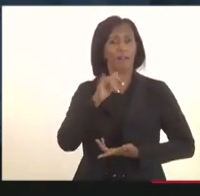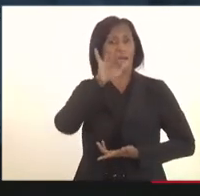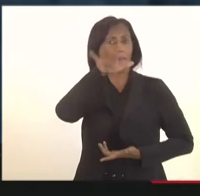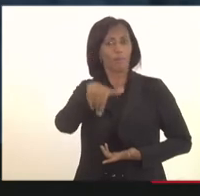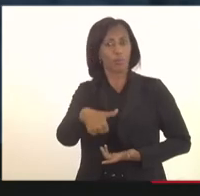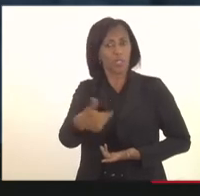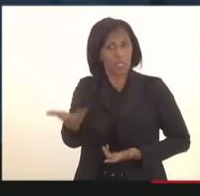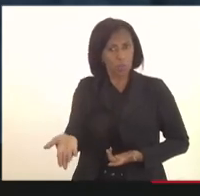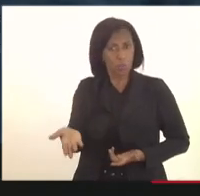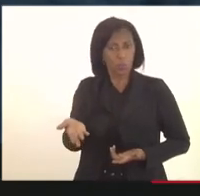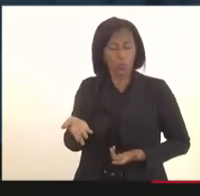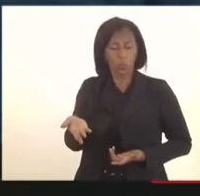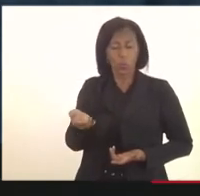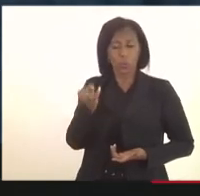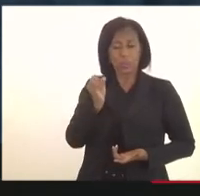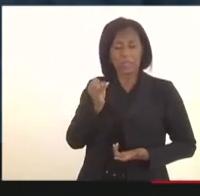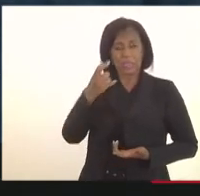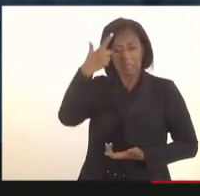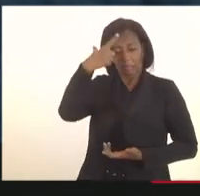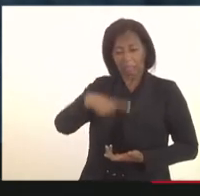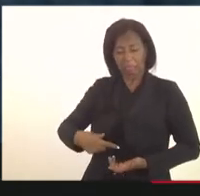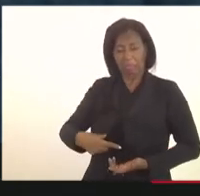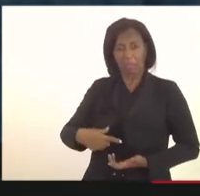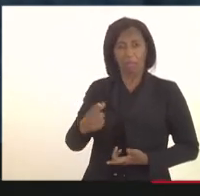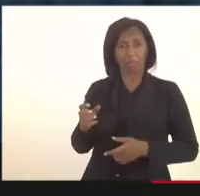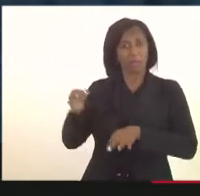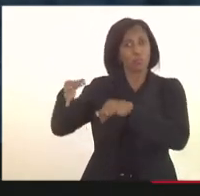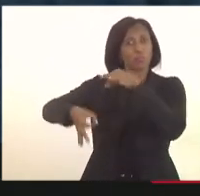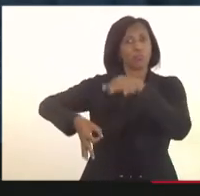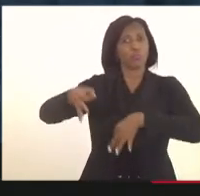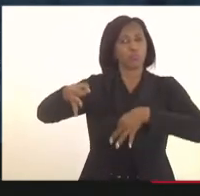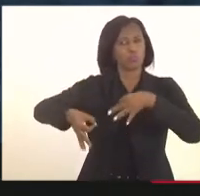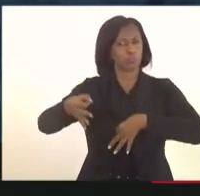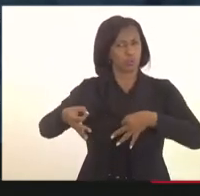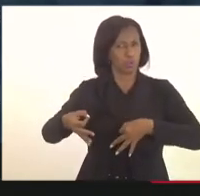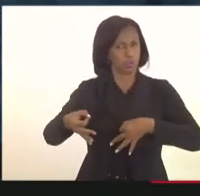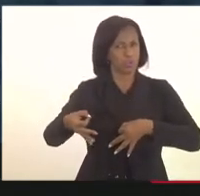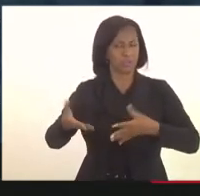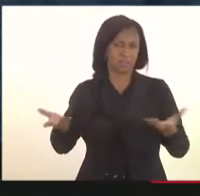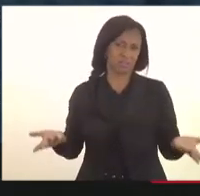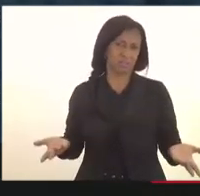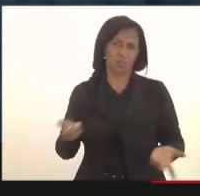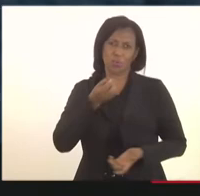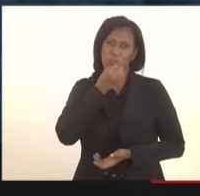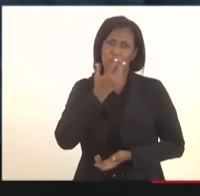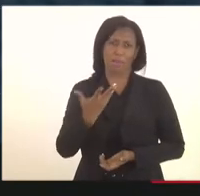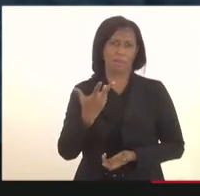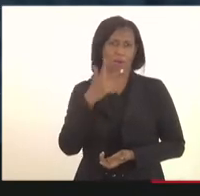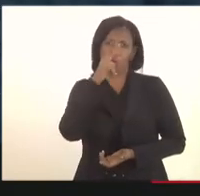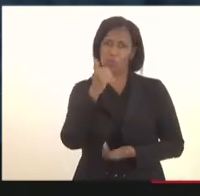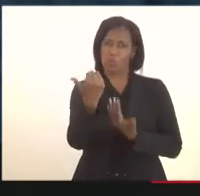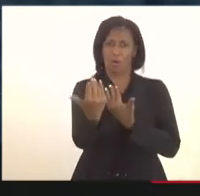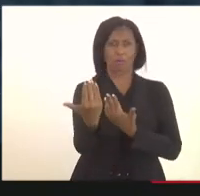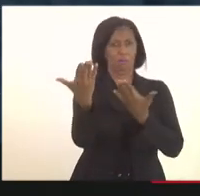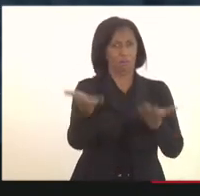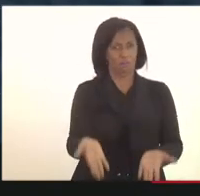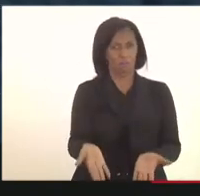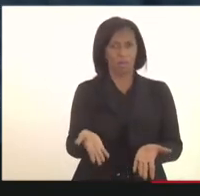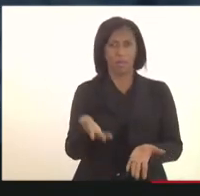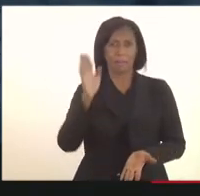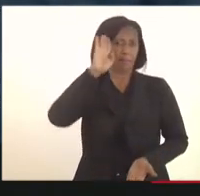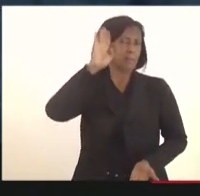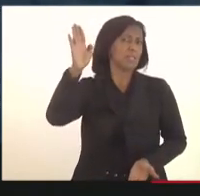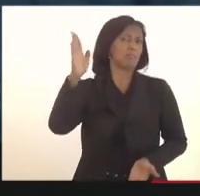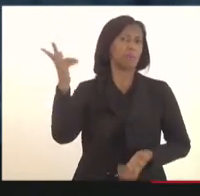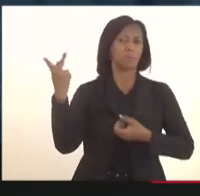batalha jurídica. E o comportamento no tribunal não é tão cordial quanto os senhores apresentam, principalmente a Petrobras,